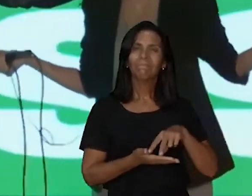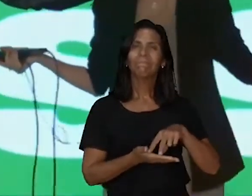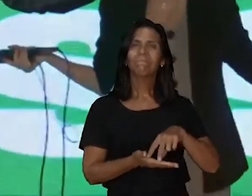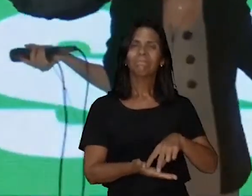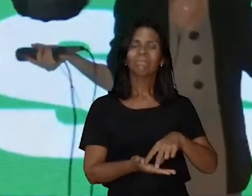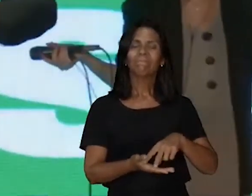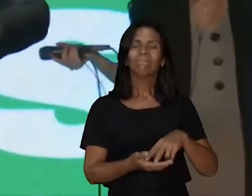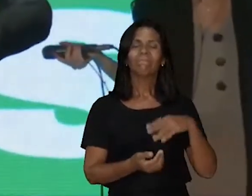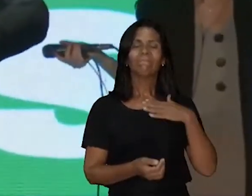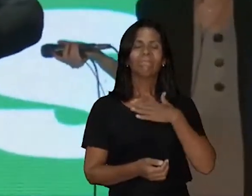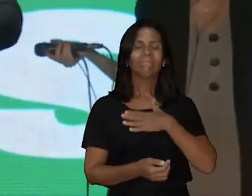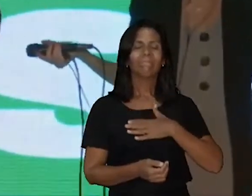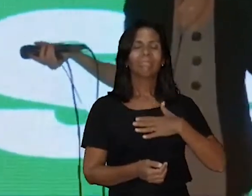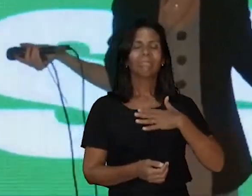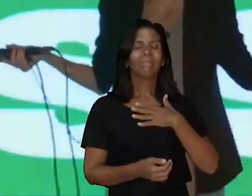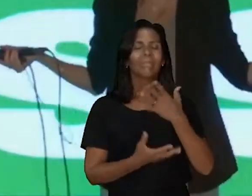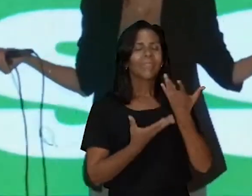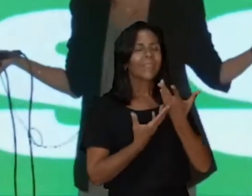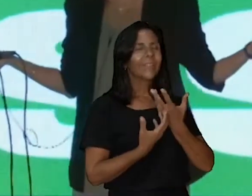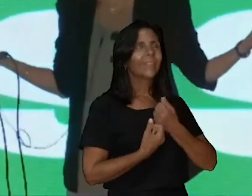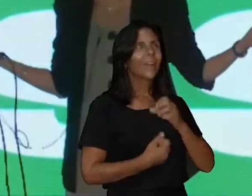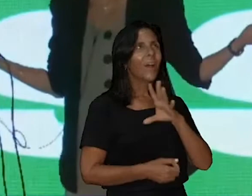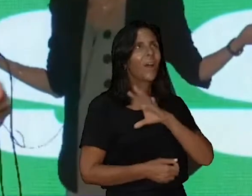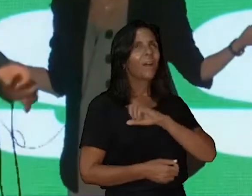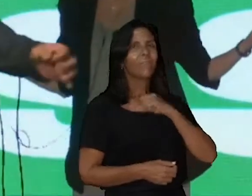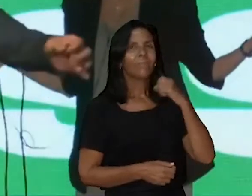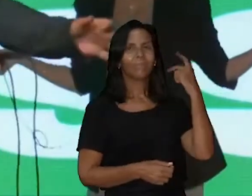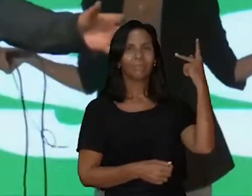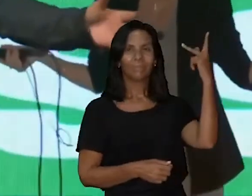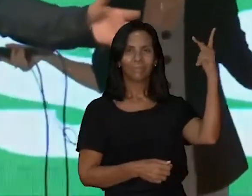Desfruta do amor de Deus.